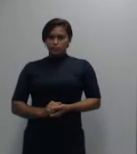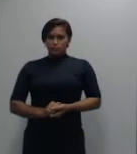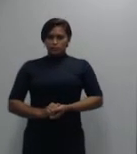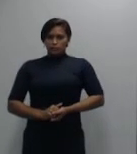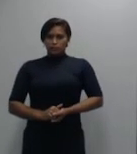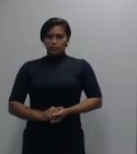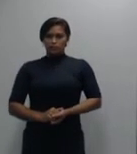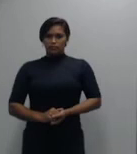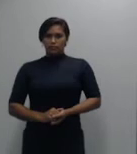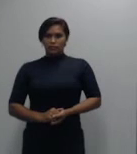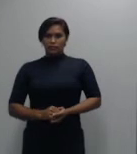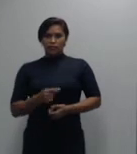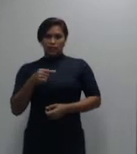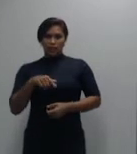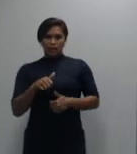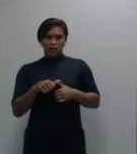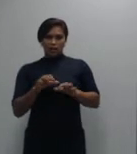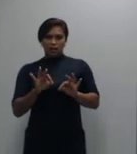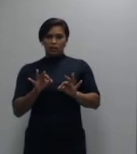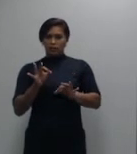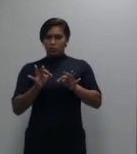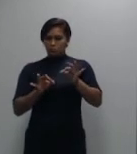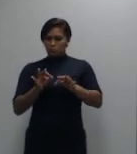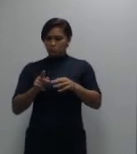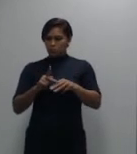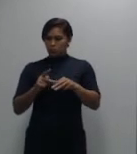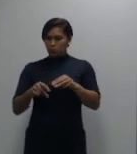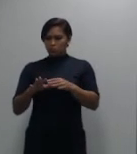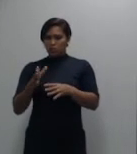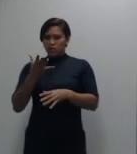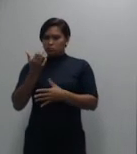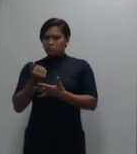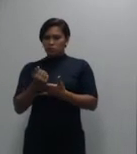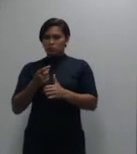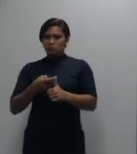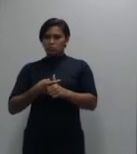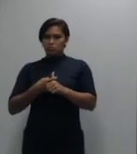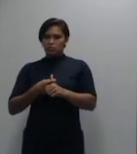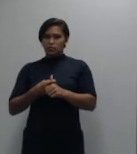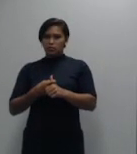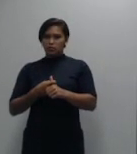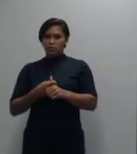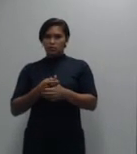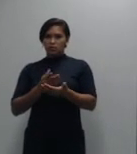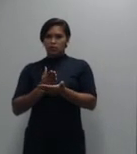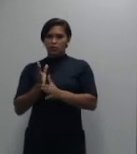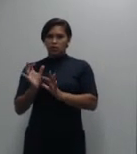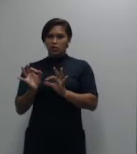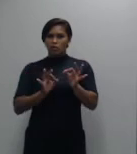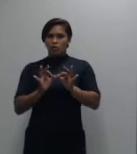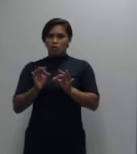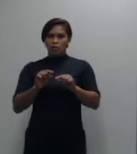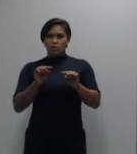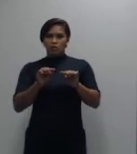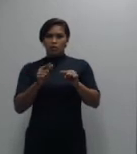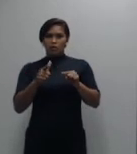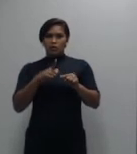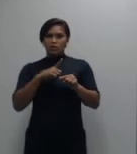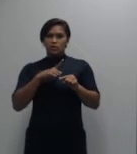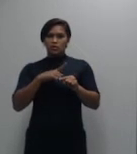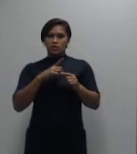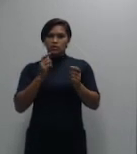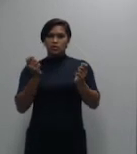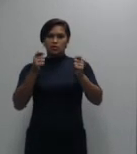e aqui o início Humberto negociar suspender a concessão da ordem aqui cheirinho